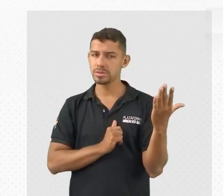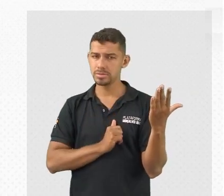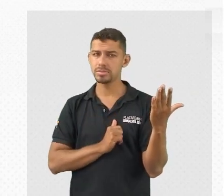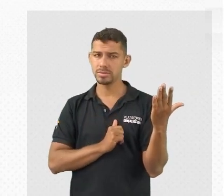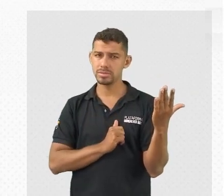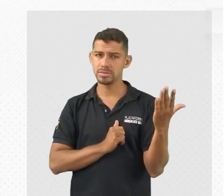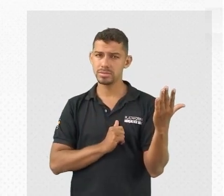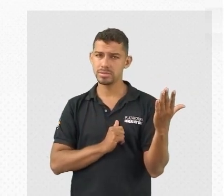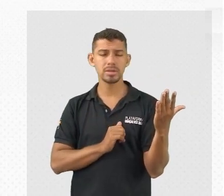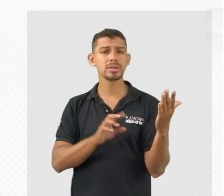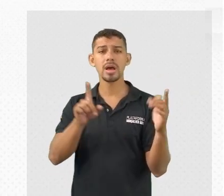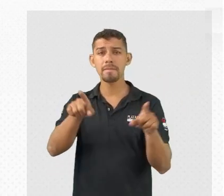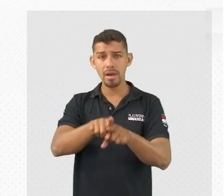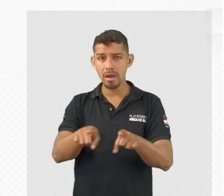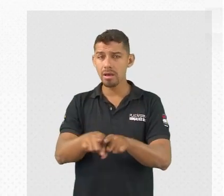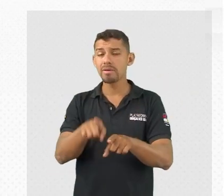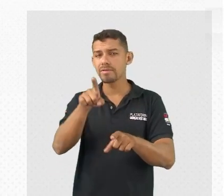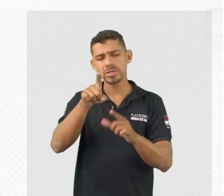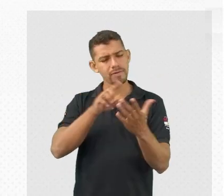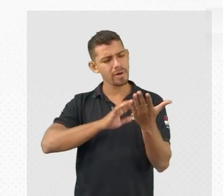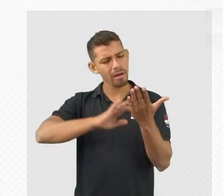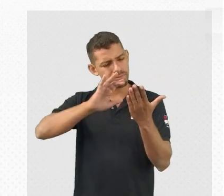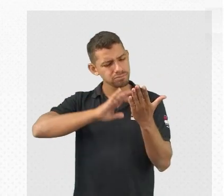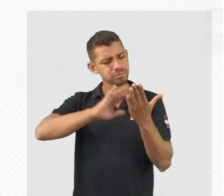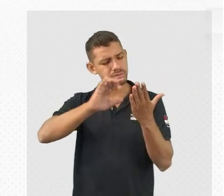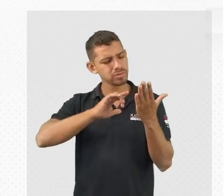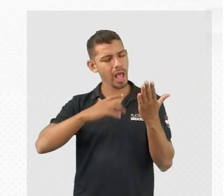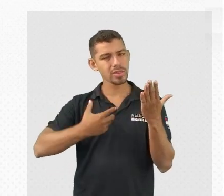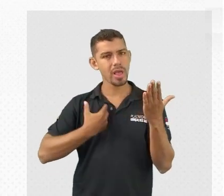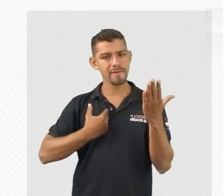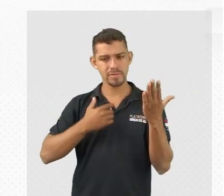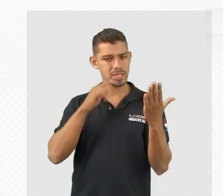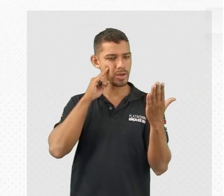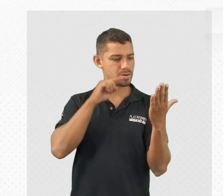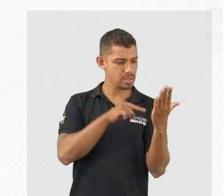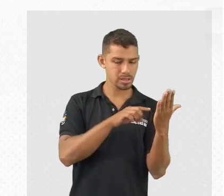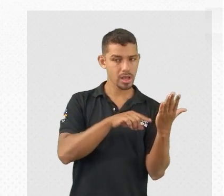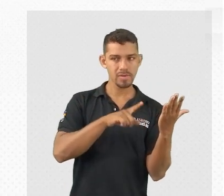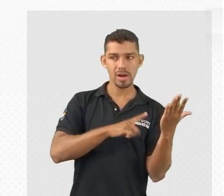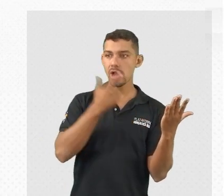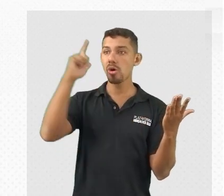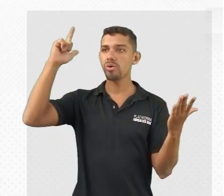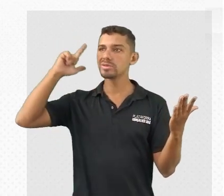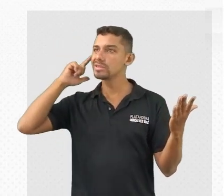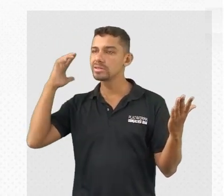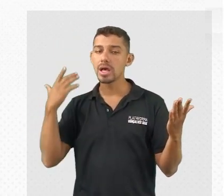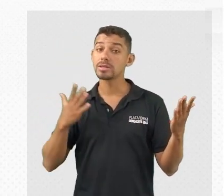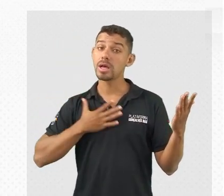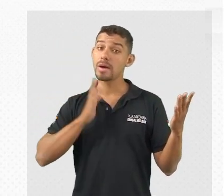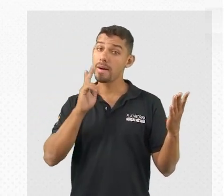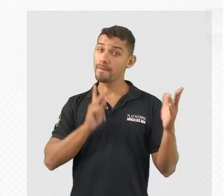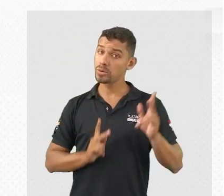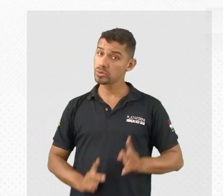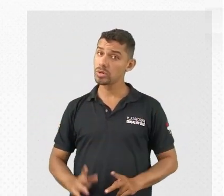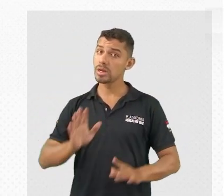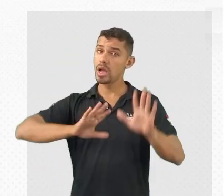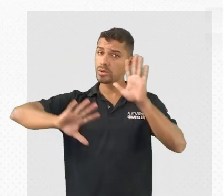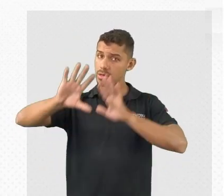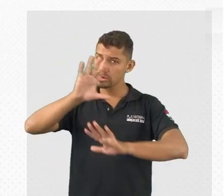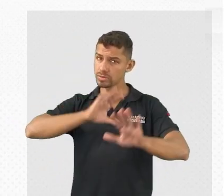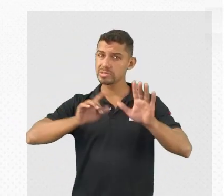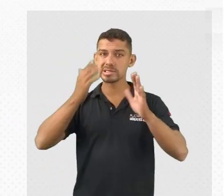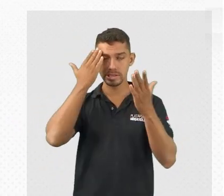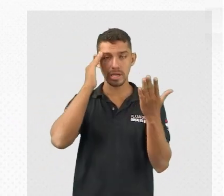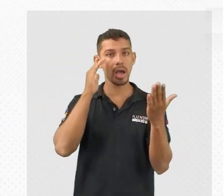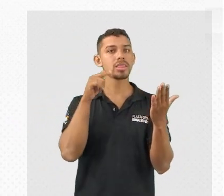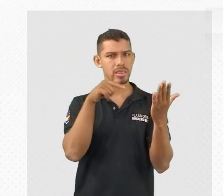Isso não quer dizer também que você vai ceder a sua visão de mundo para ter uma outra. É só uma postura cautelosa de entender.